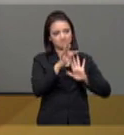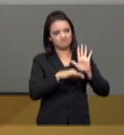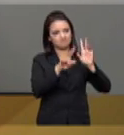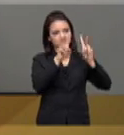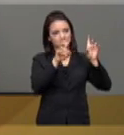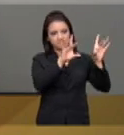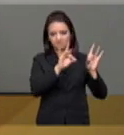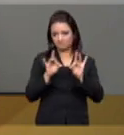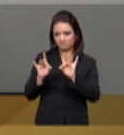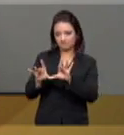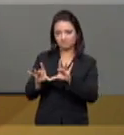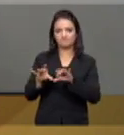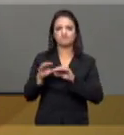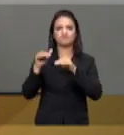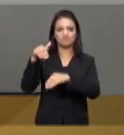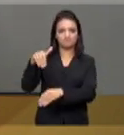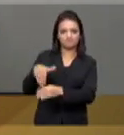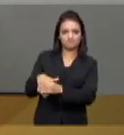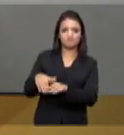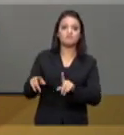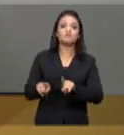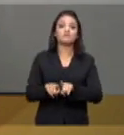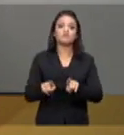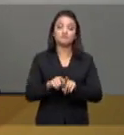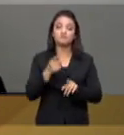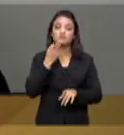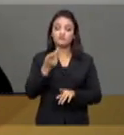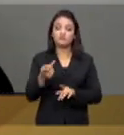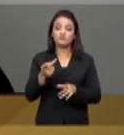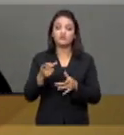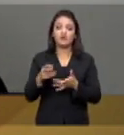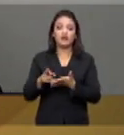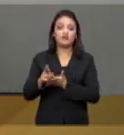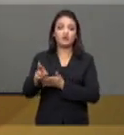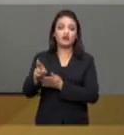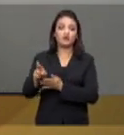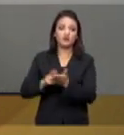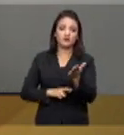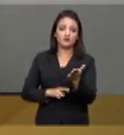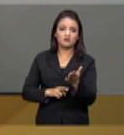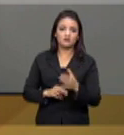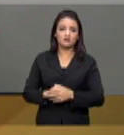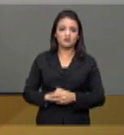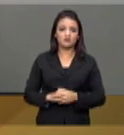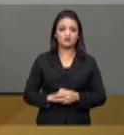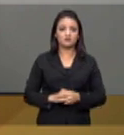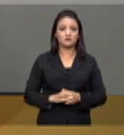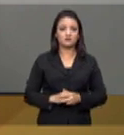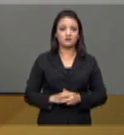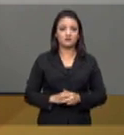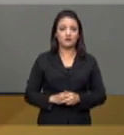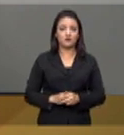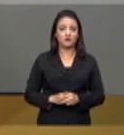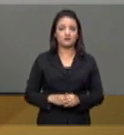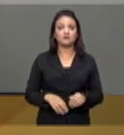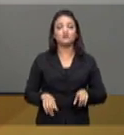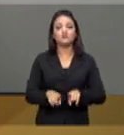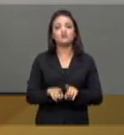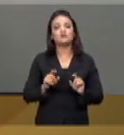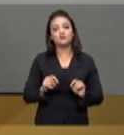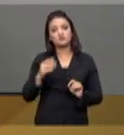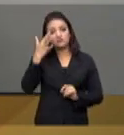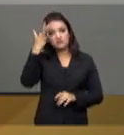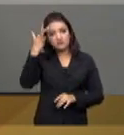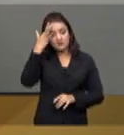embargante. E respondo que também no ponto, senhor presidente, senhores ministros, não se há cogitar, na minha compreensão, de